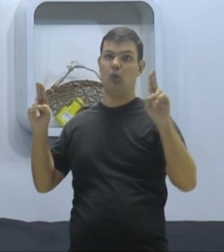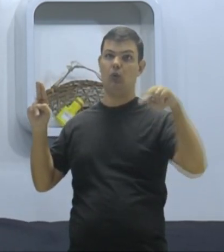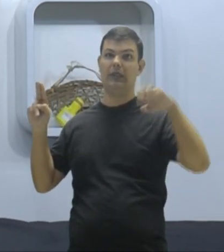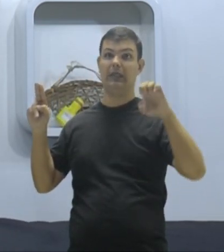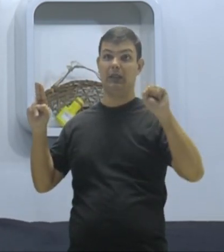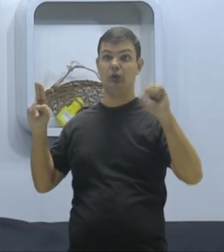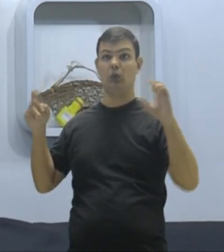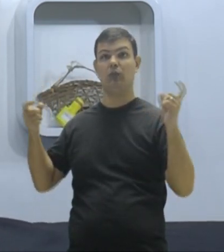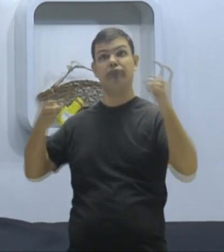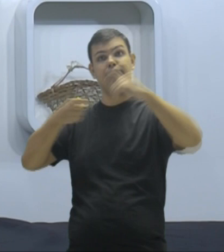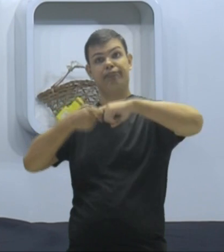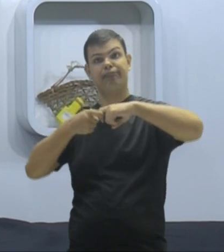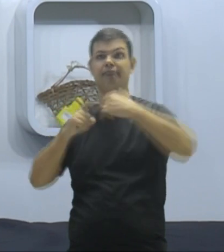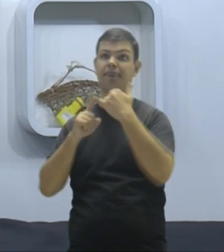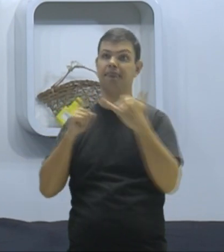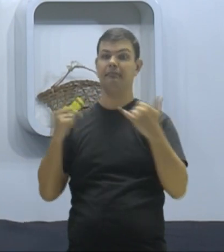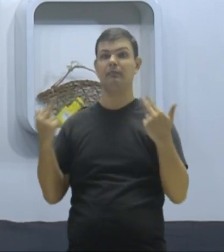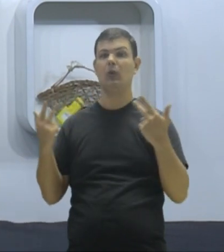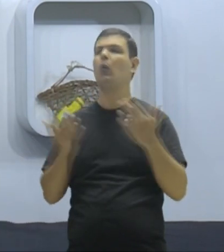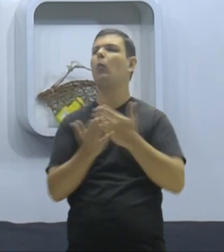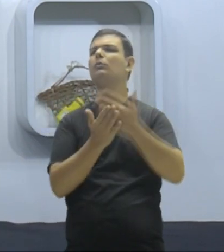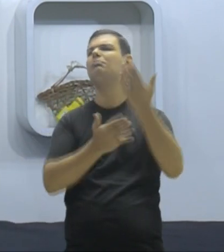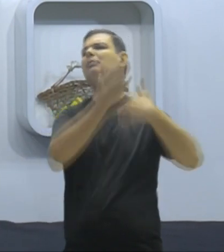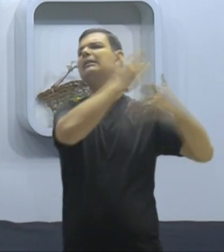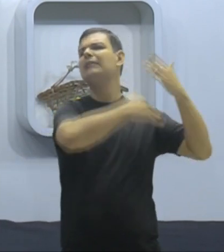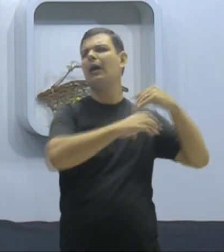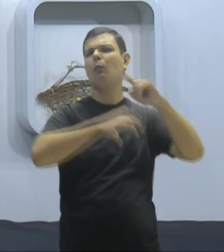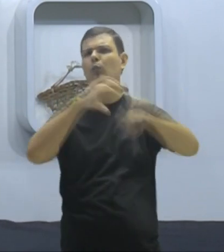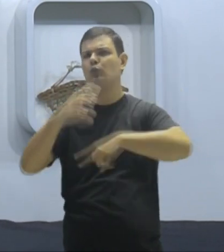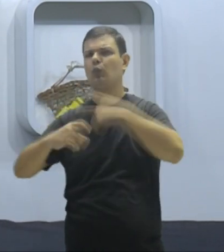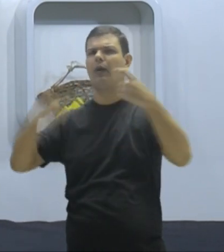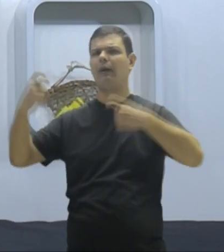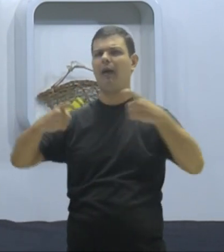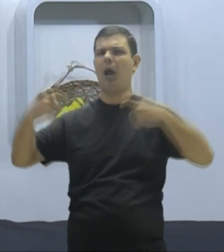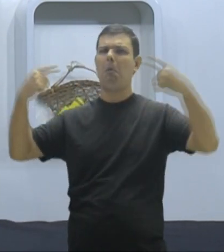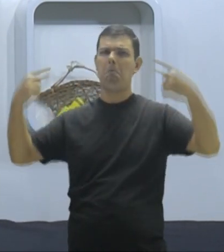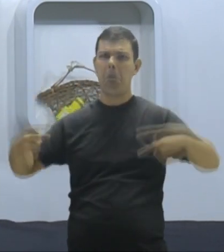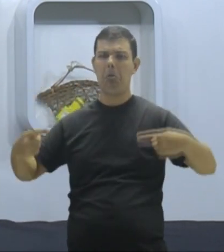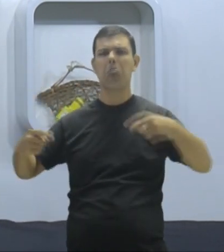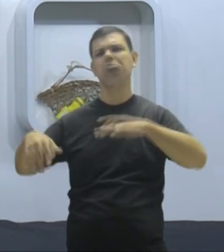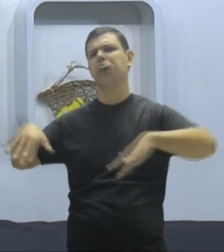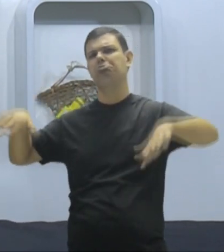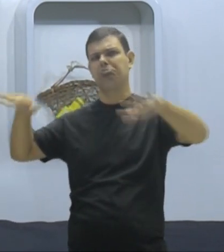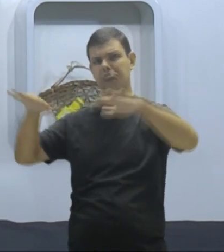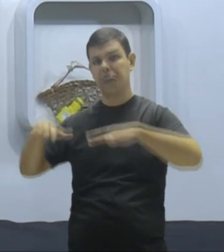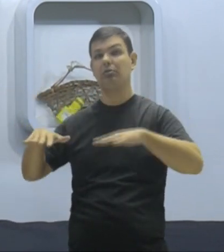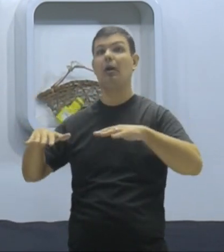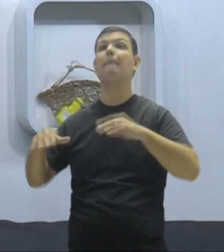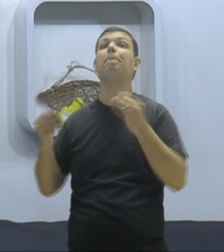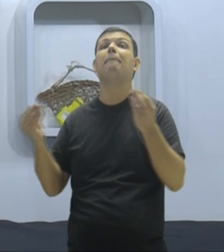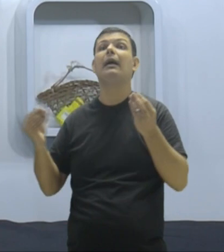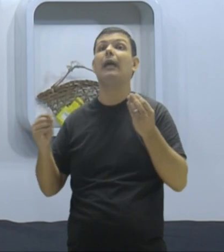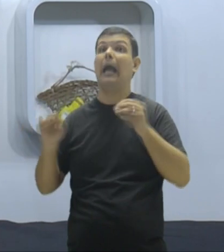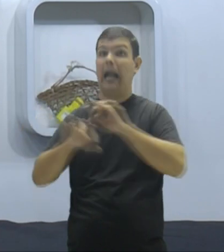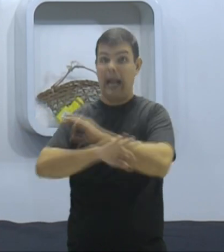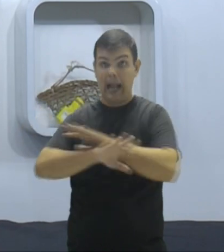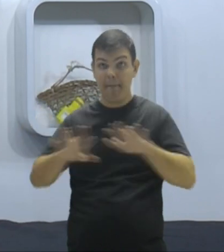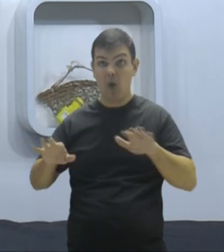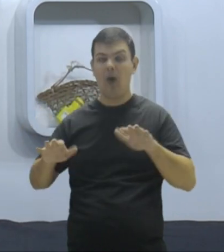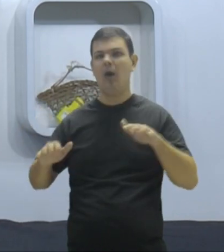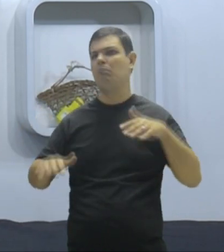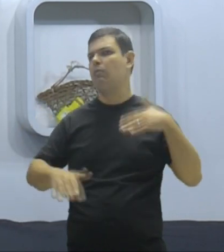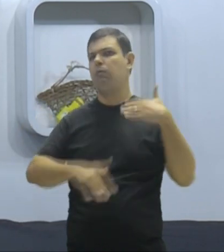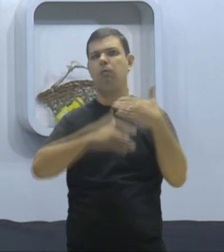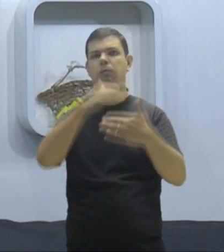semelhante. Elas surgiram após a Segunda Guerra Mundial. Era uma forma de contribuir com o desenvolvimento dos países